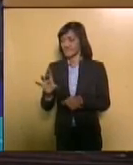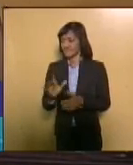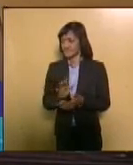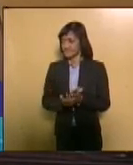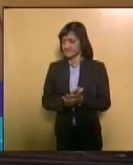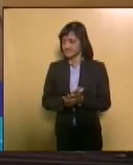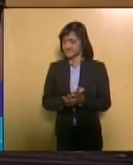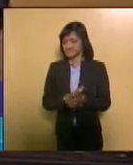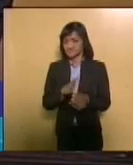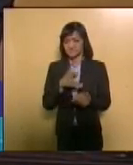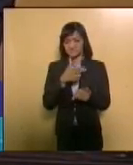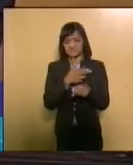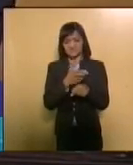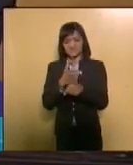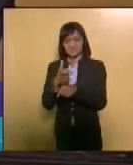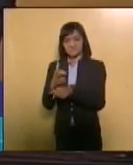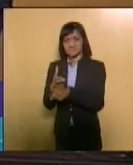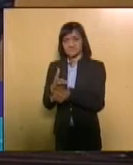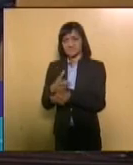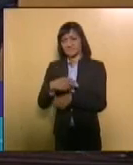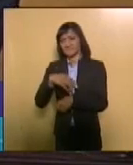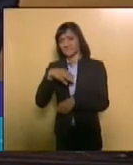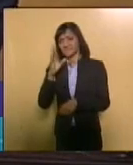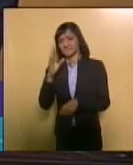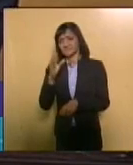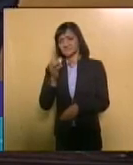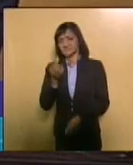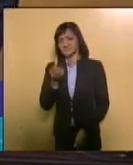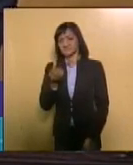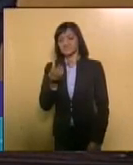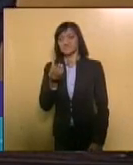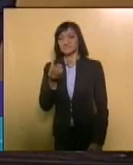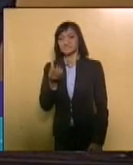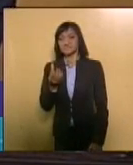assassinato seif a vida de mais de 60.000